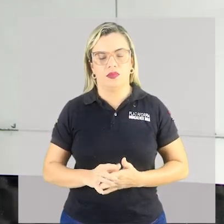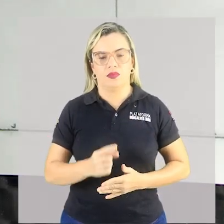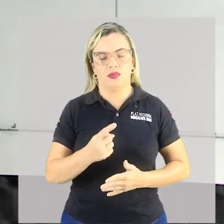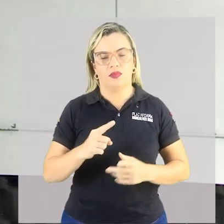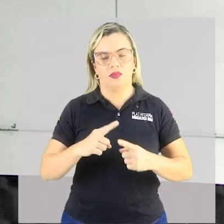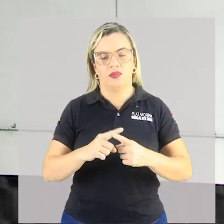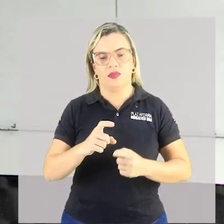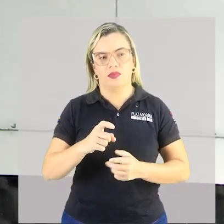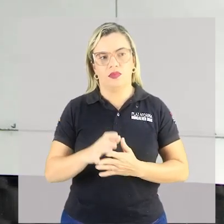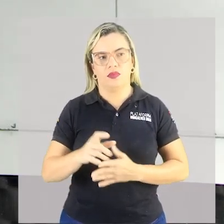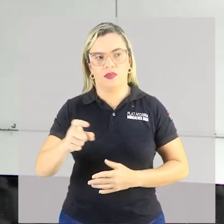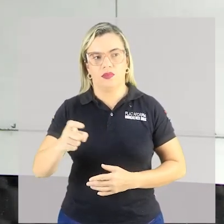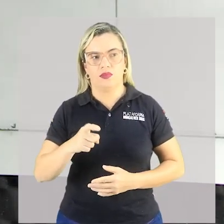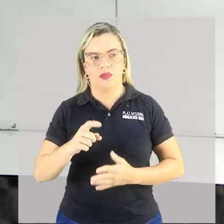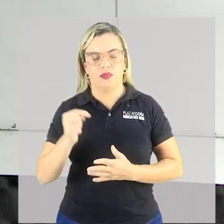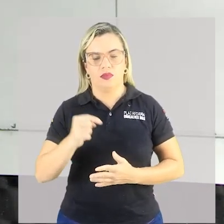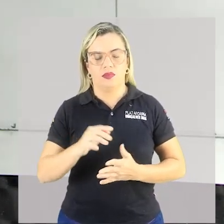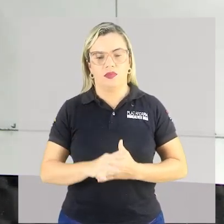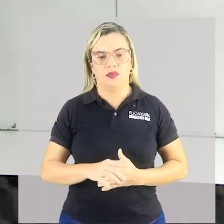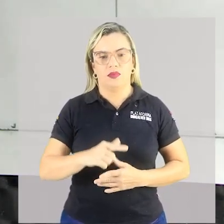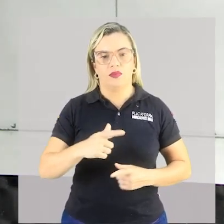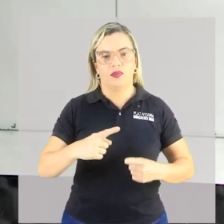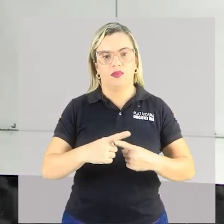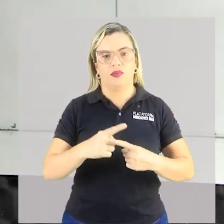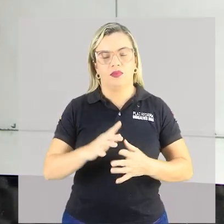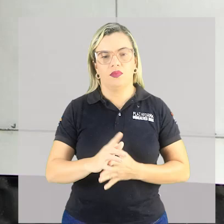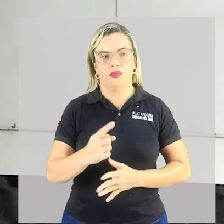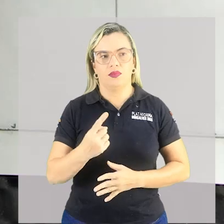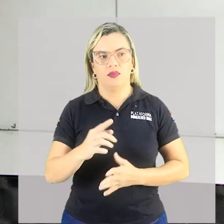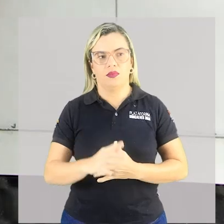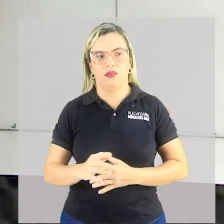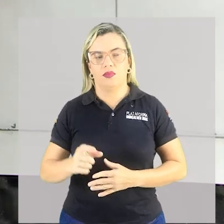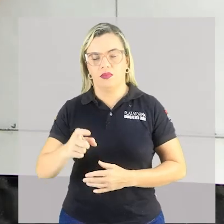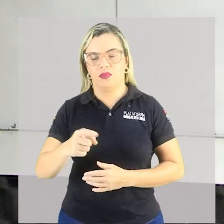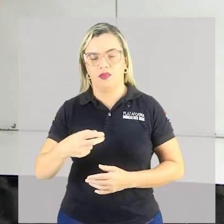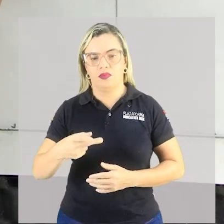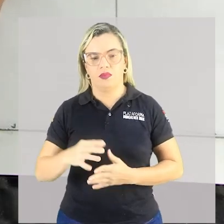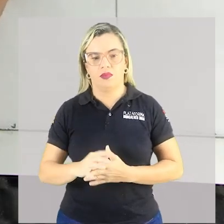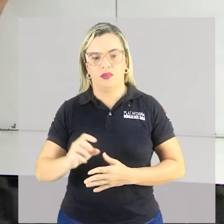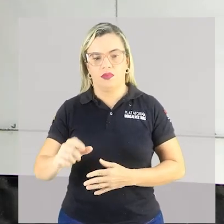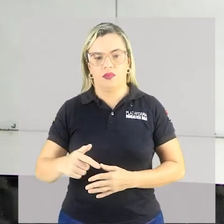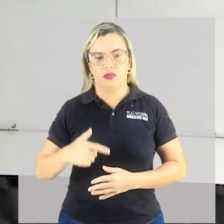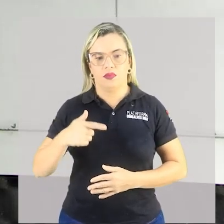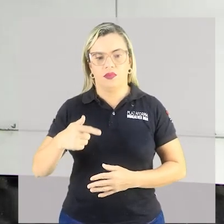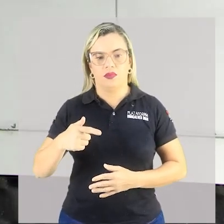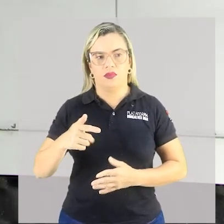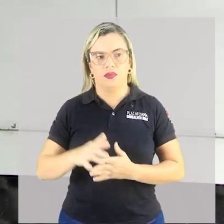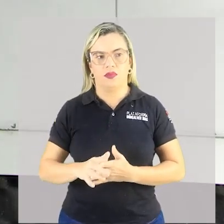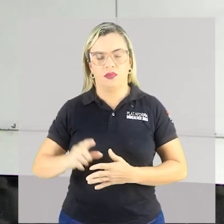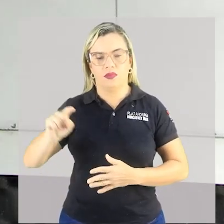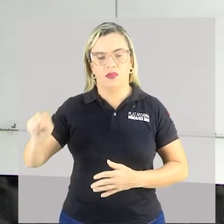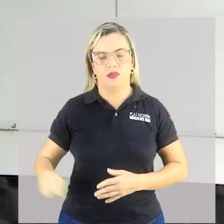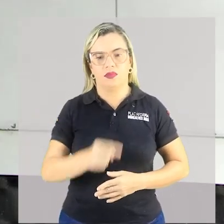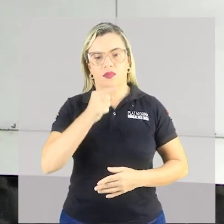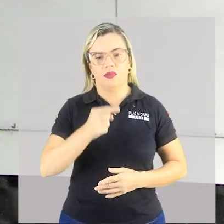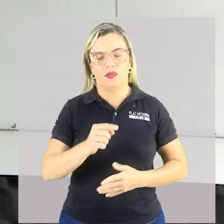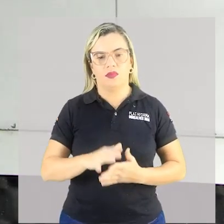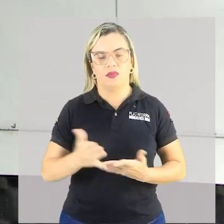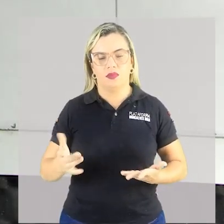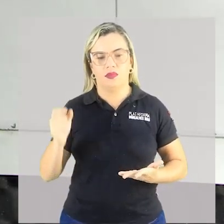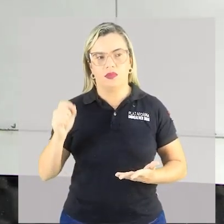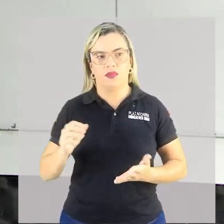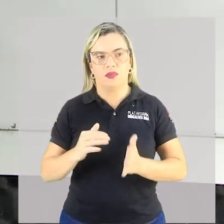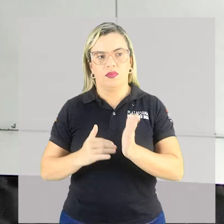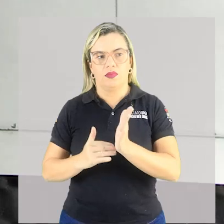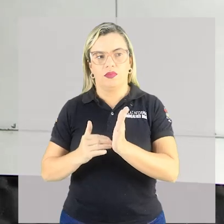x, x, igual a 7 vezes 1, 7. 7 o quê? 1000. Esse 7.000, turma, tá?